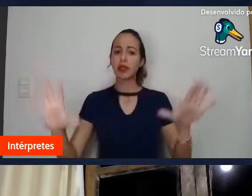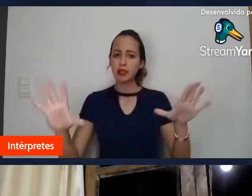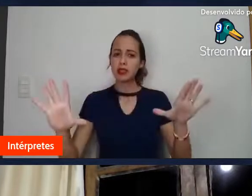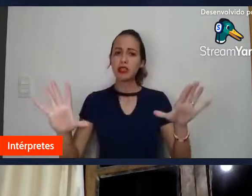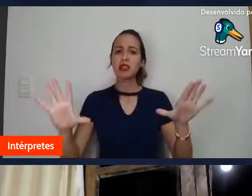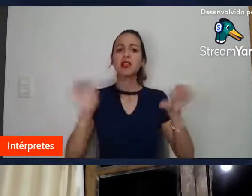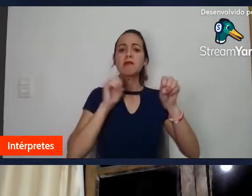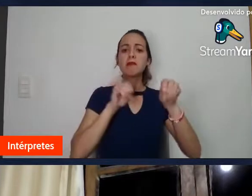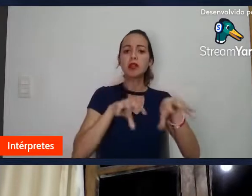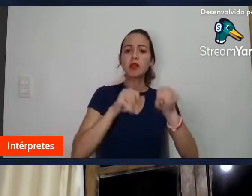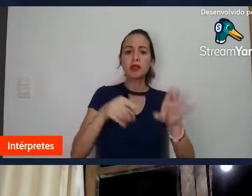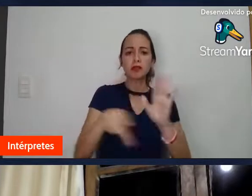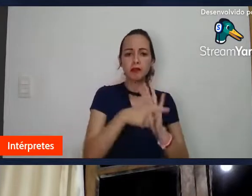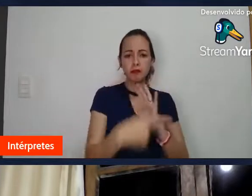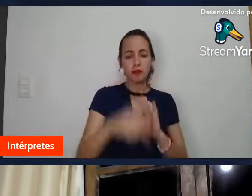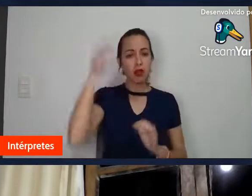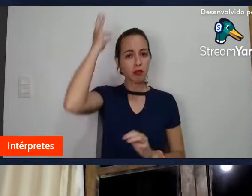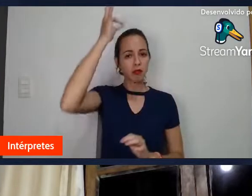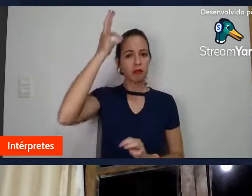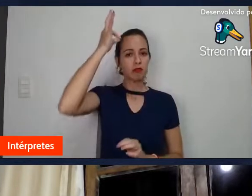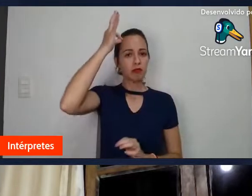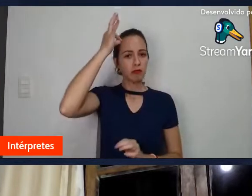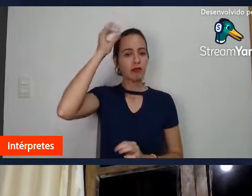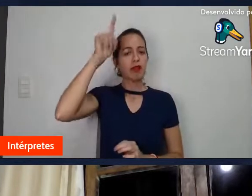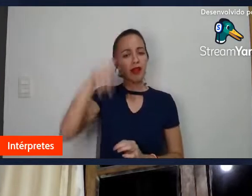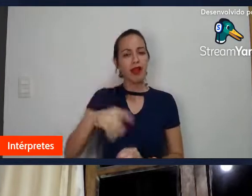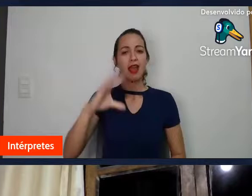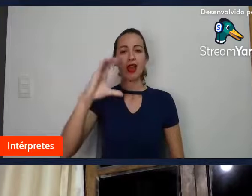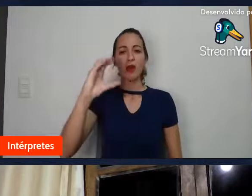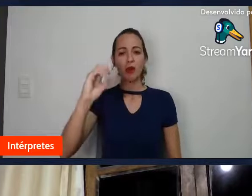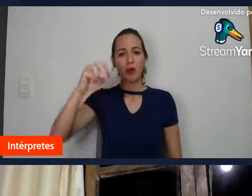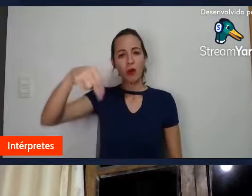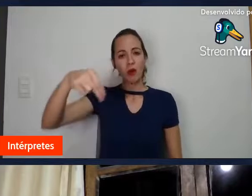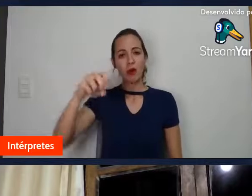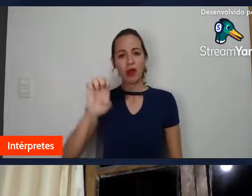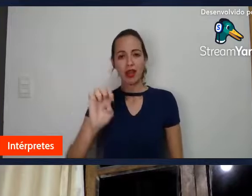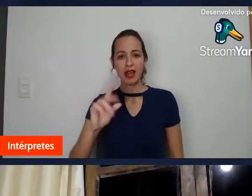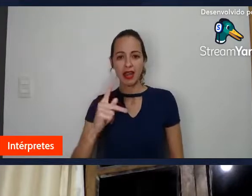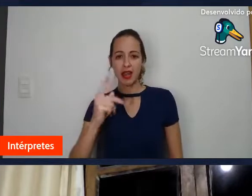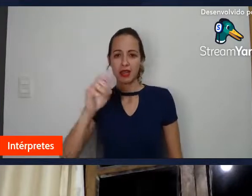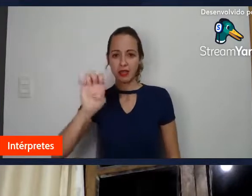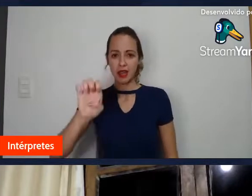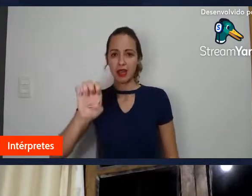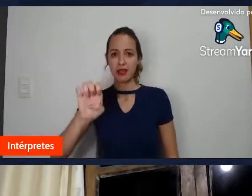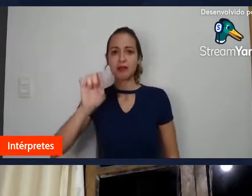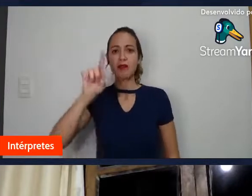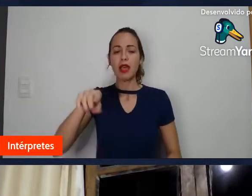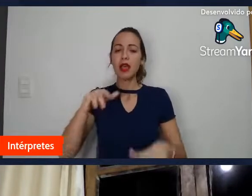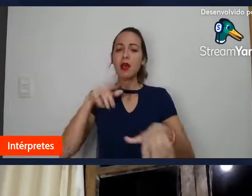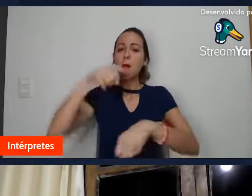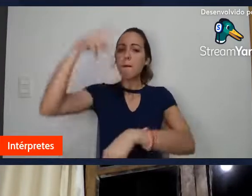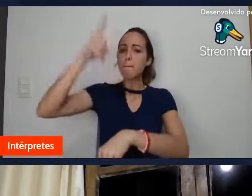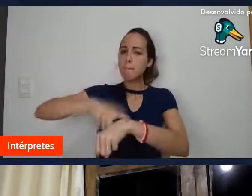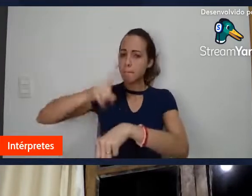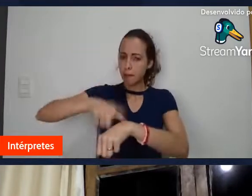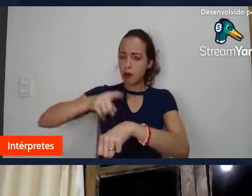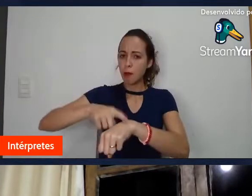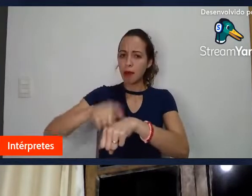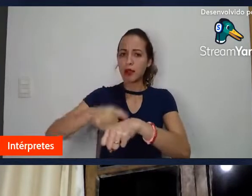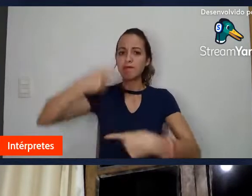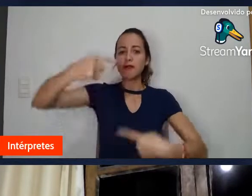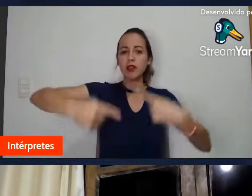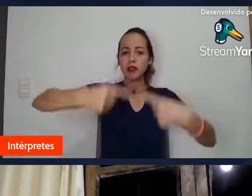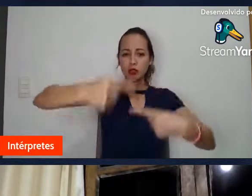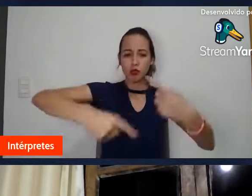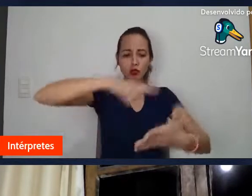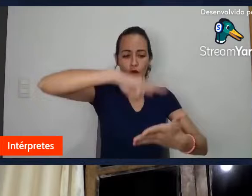educação aqui no Espírito Santo, que é a CONEP, né? Momento em que estaremos discutindo o documento de referência da